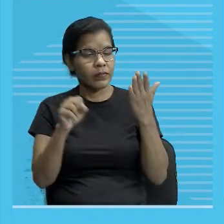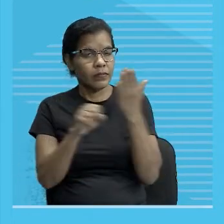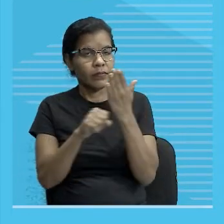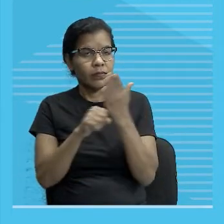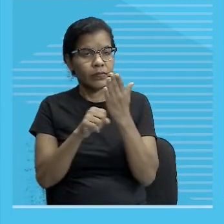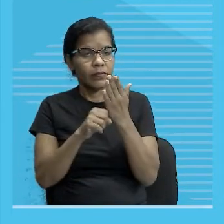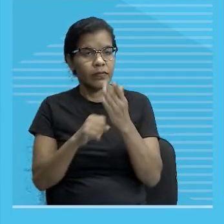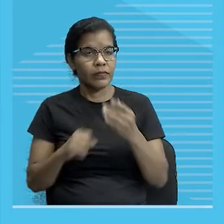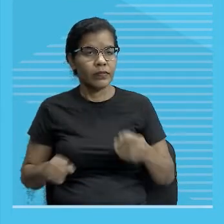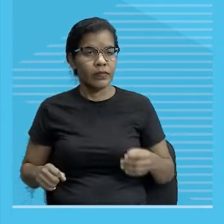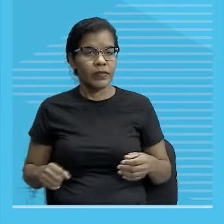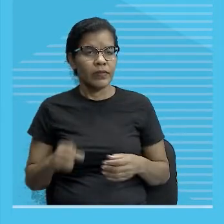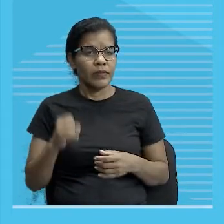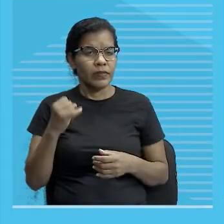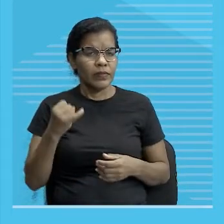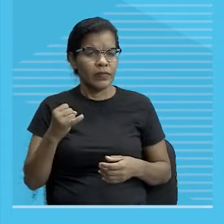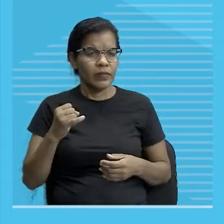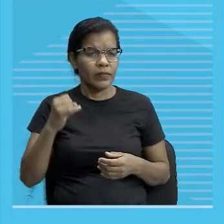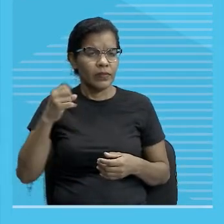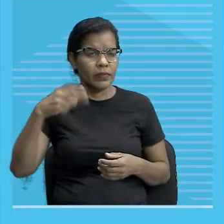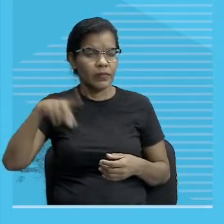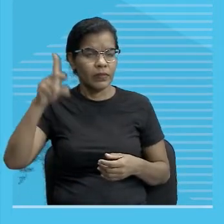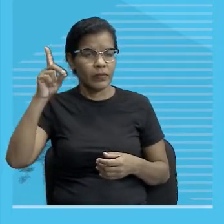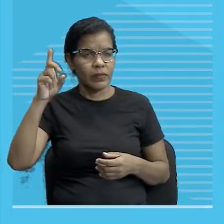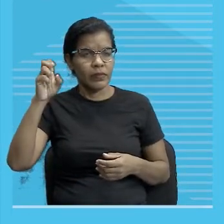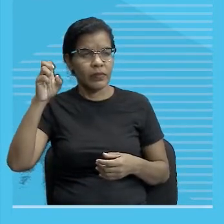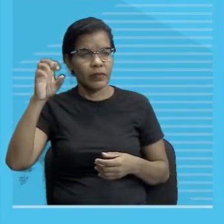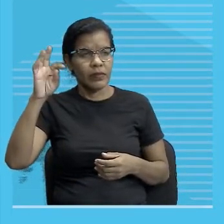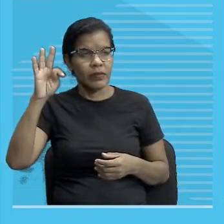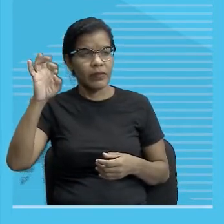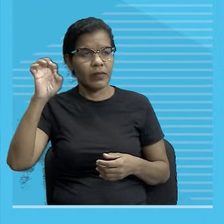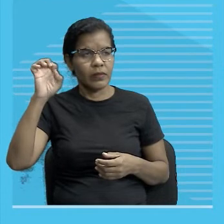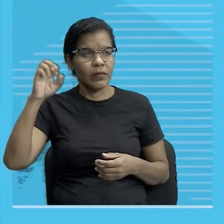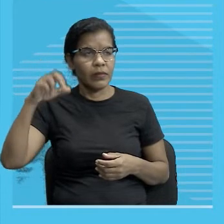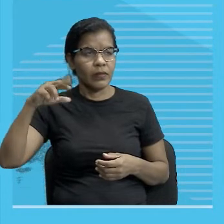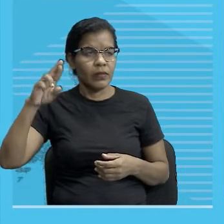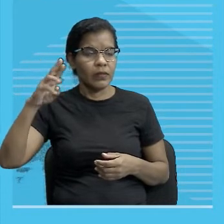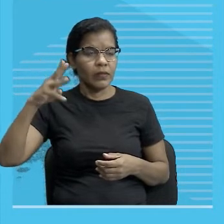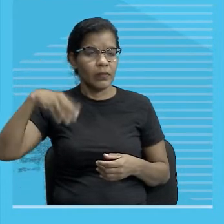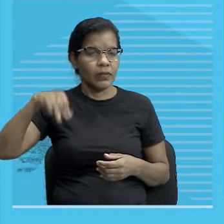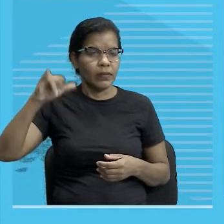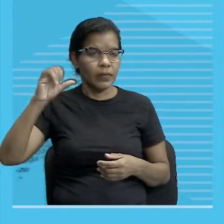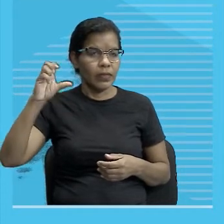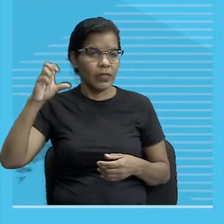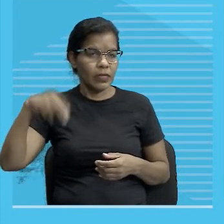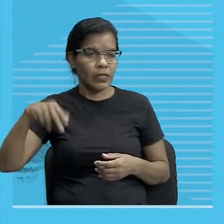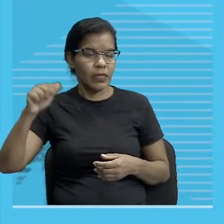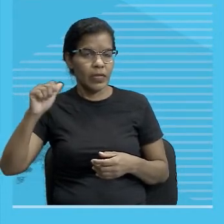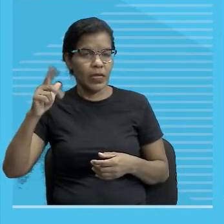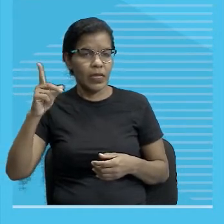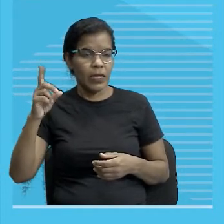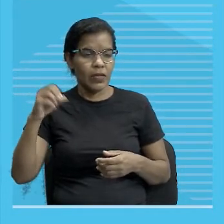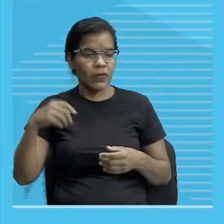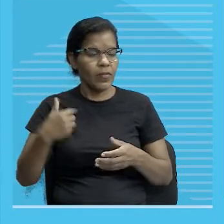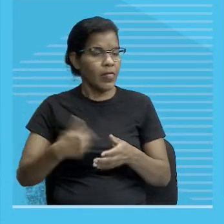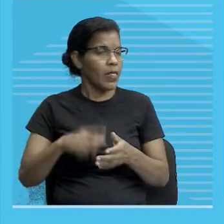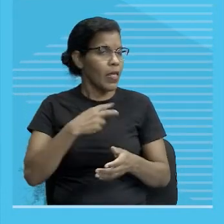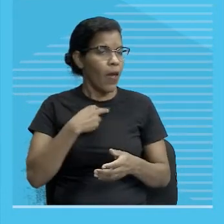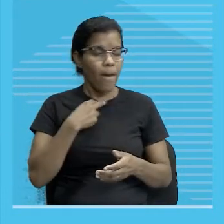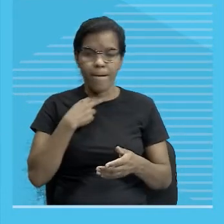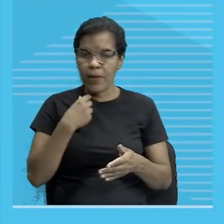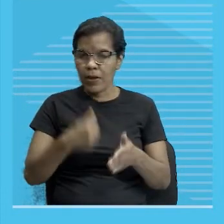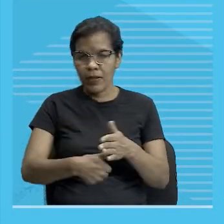sentido indeterminado, não poderá ser precedido por artigo definido. Isso, inclusive, contraria, gente, o princípio de uso do